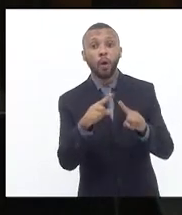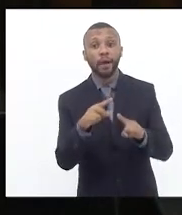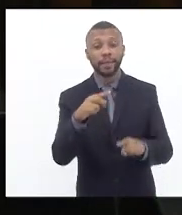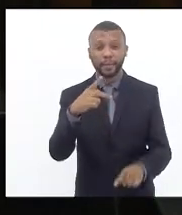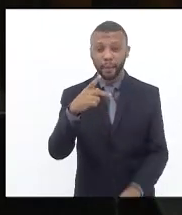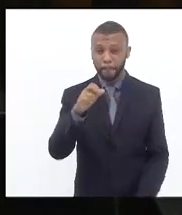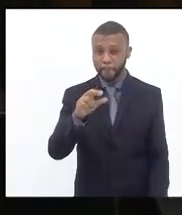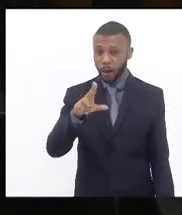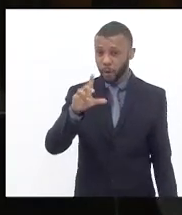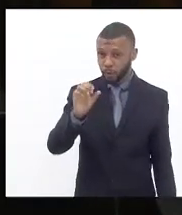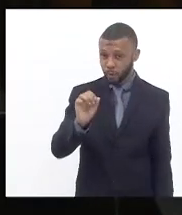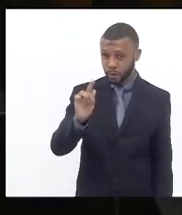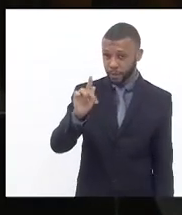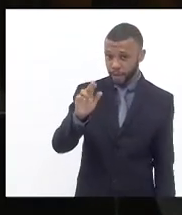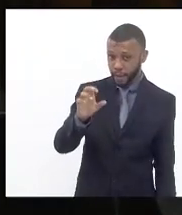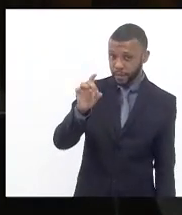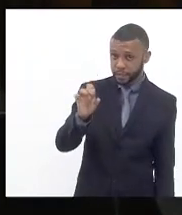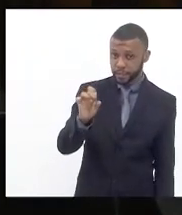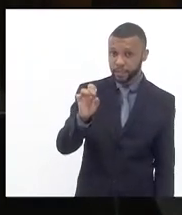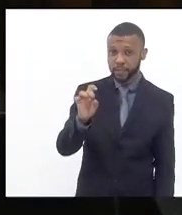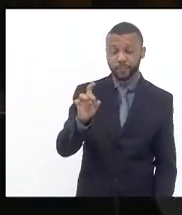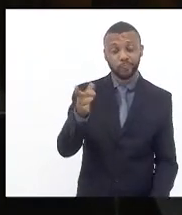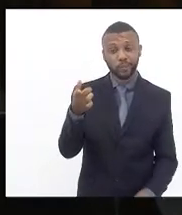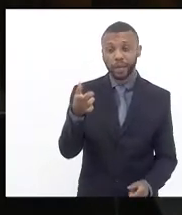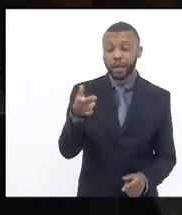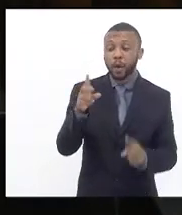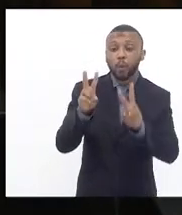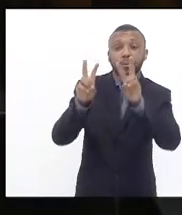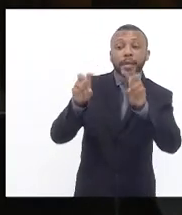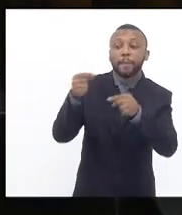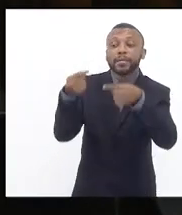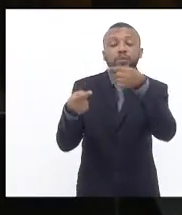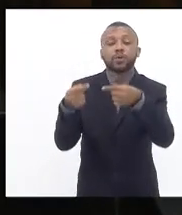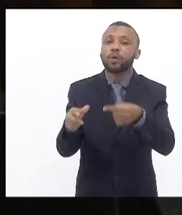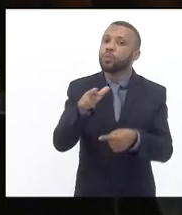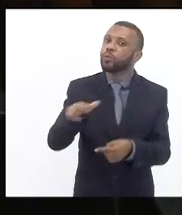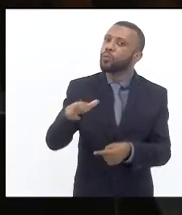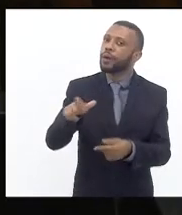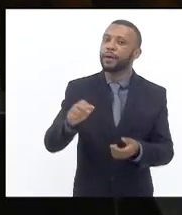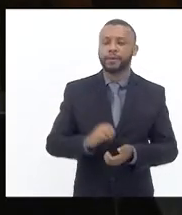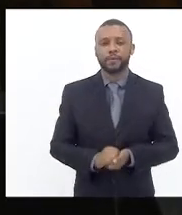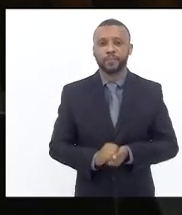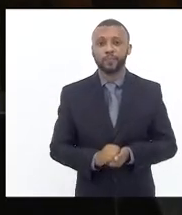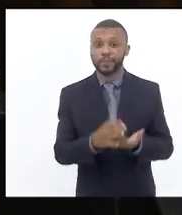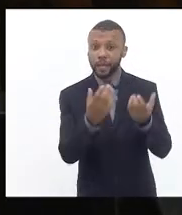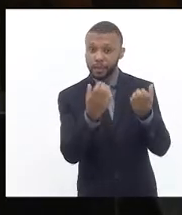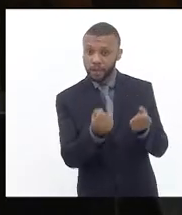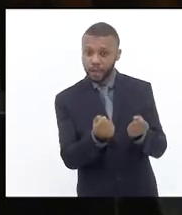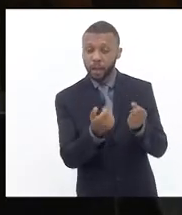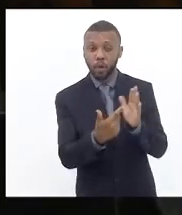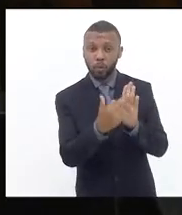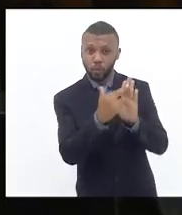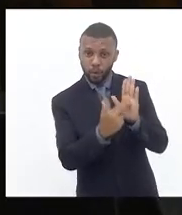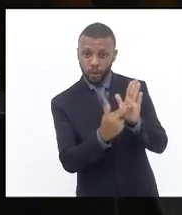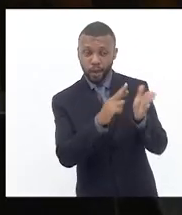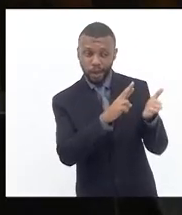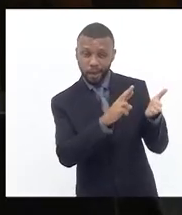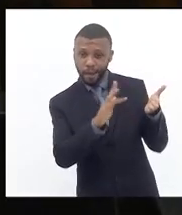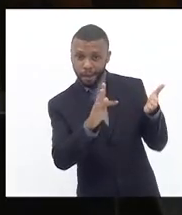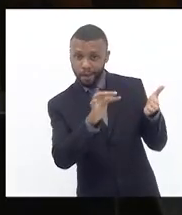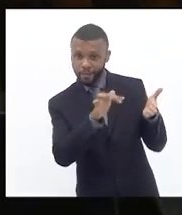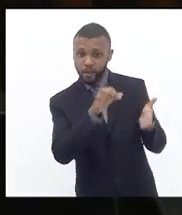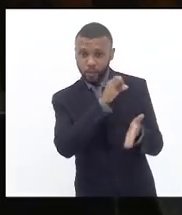Definitivamente não é esse Fórum de discussão aderiram ao regime de recuperação do Rio de